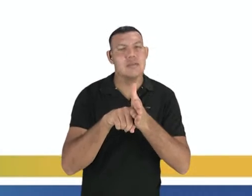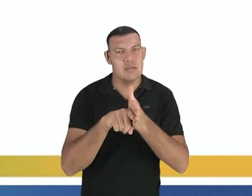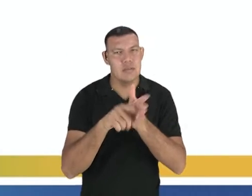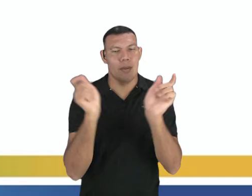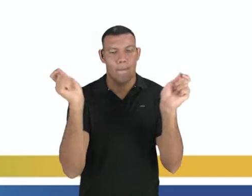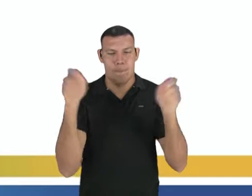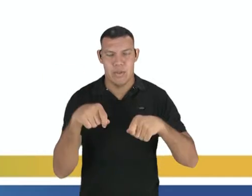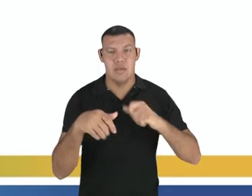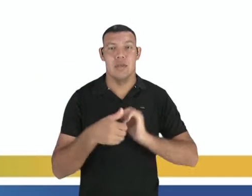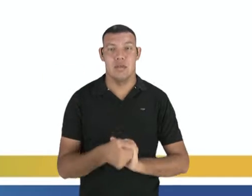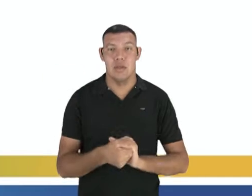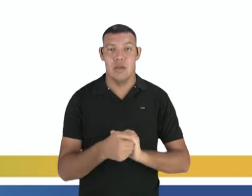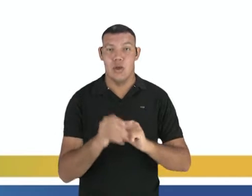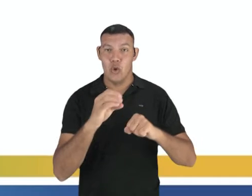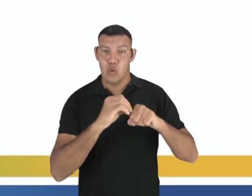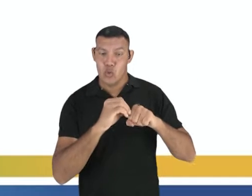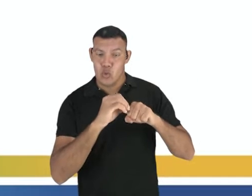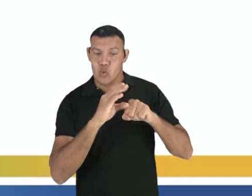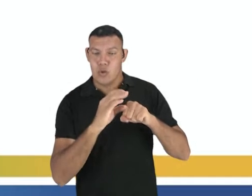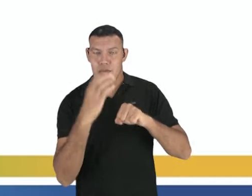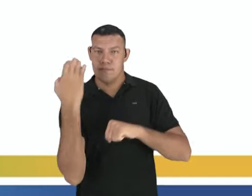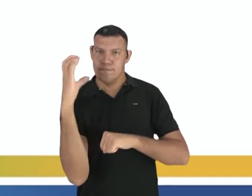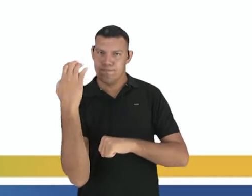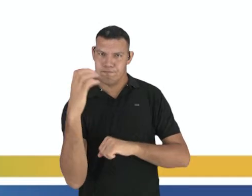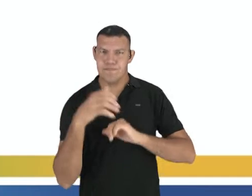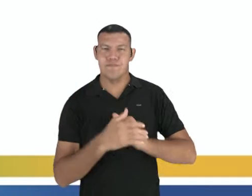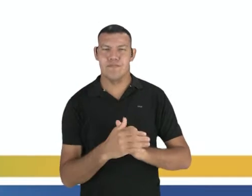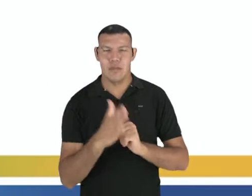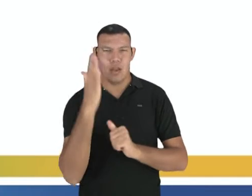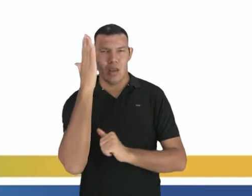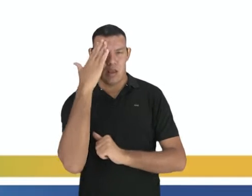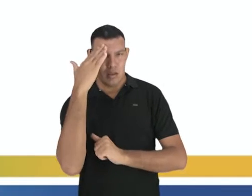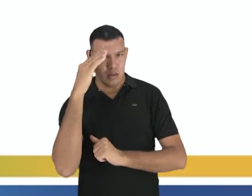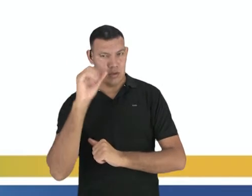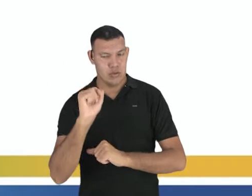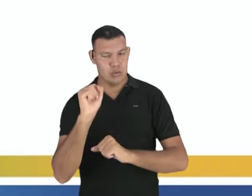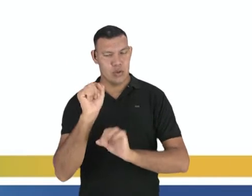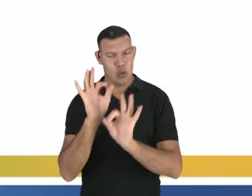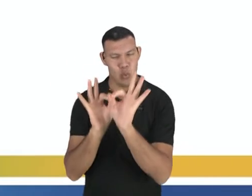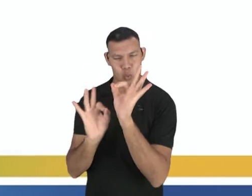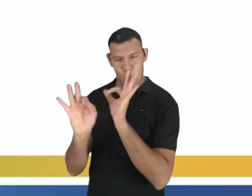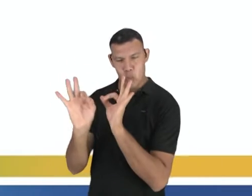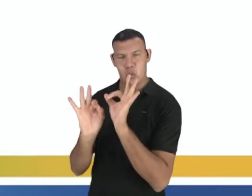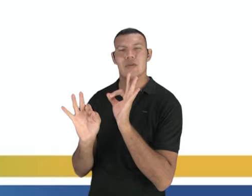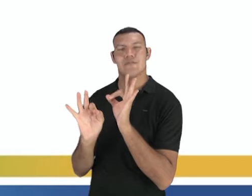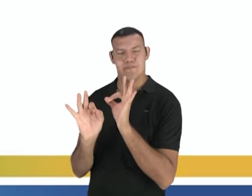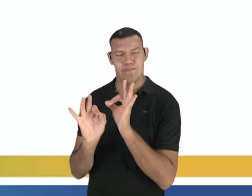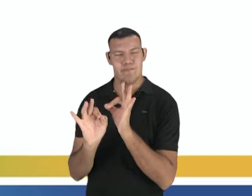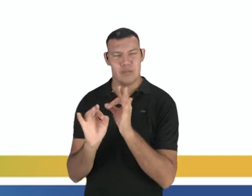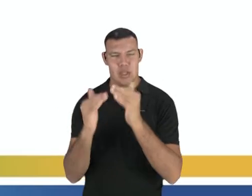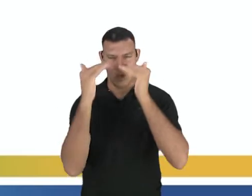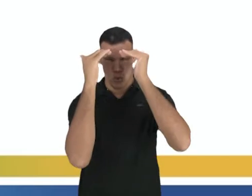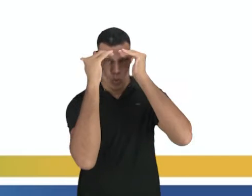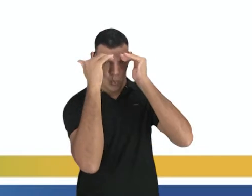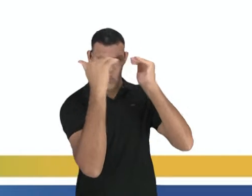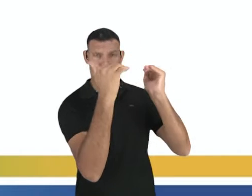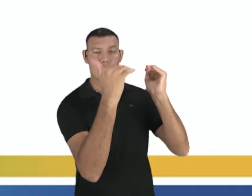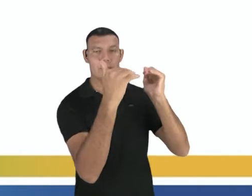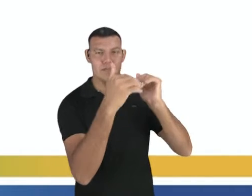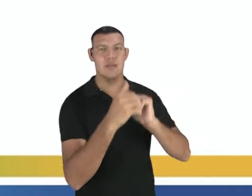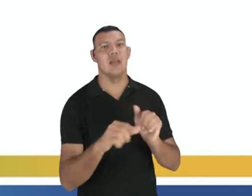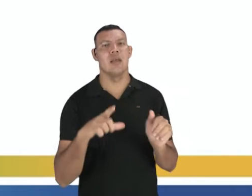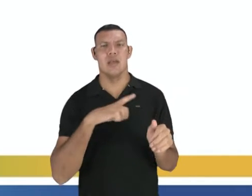O conhecimento científico, então, ele é um saber disciplinado, né? Quando a gente fala sistematizado, ele